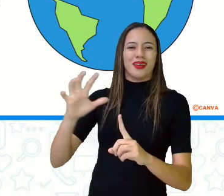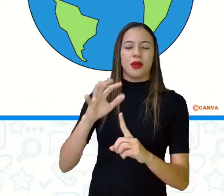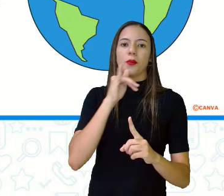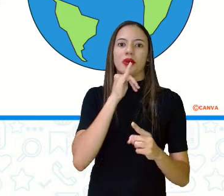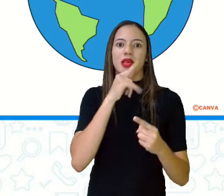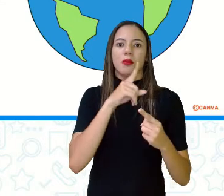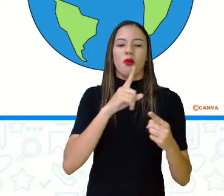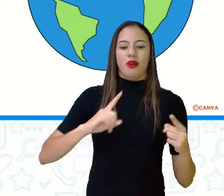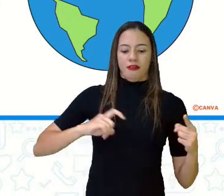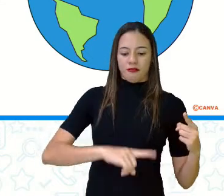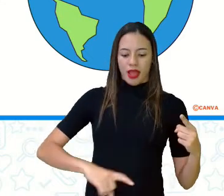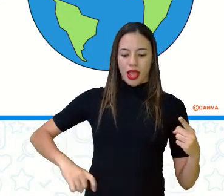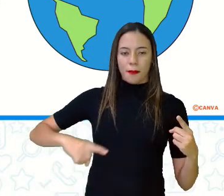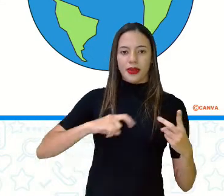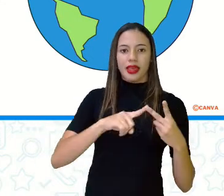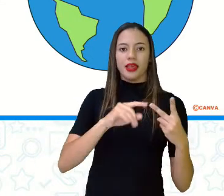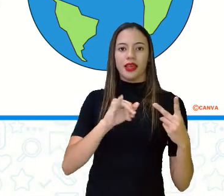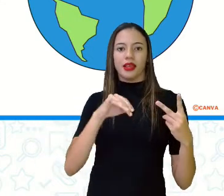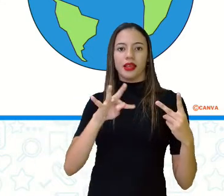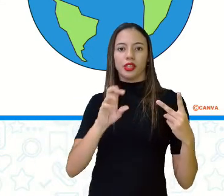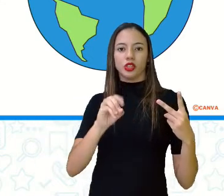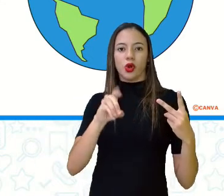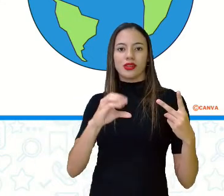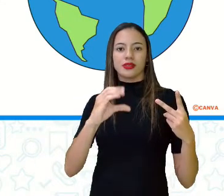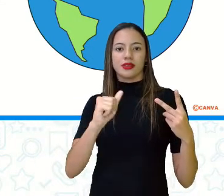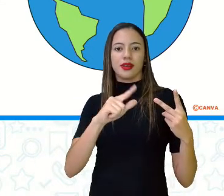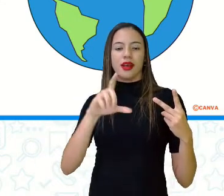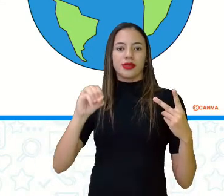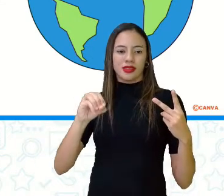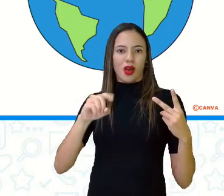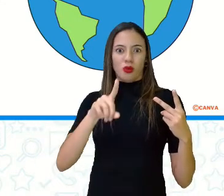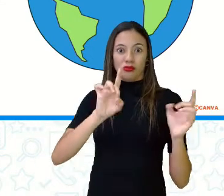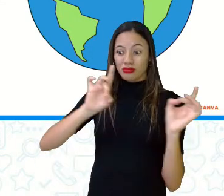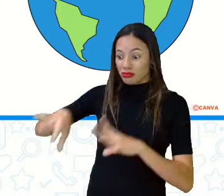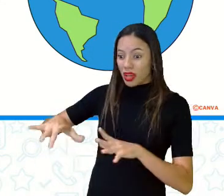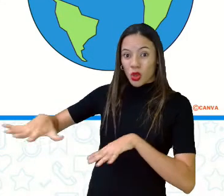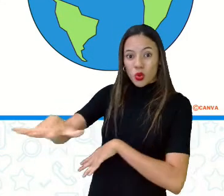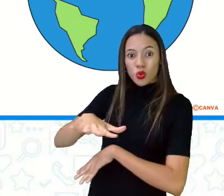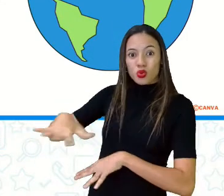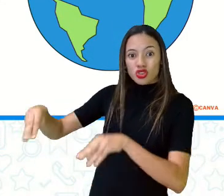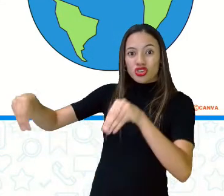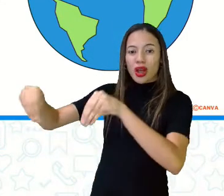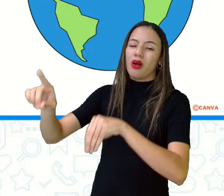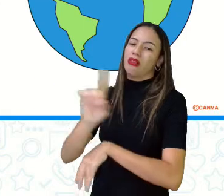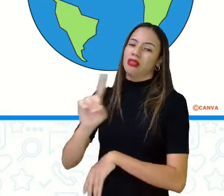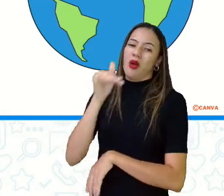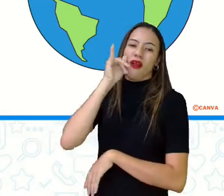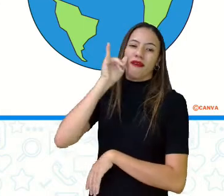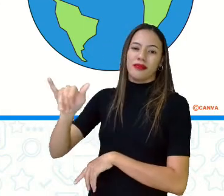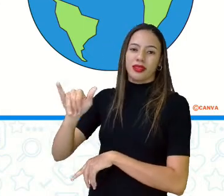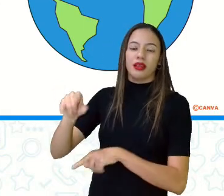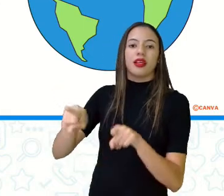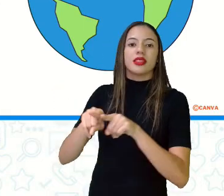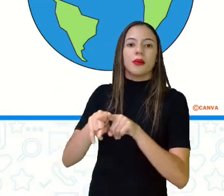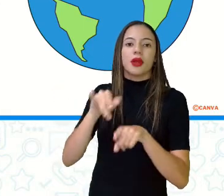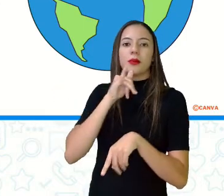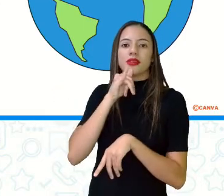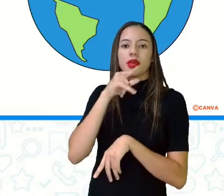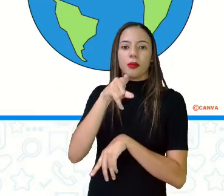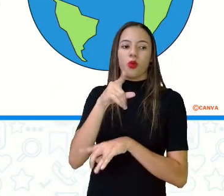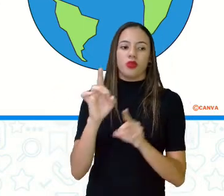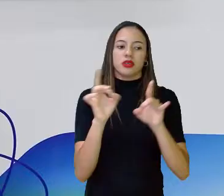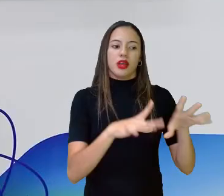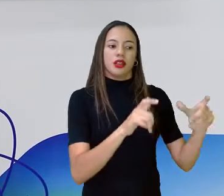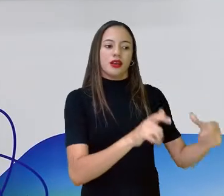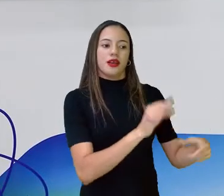verminoses, intoxicação. Não jogue no chão e procure alternativas para condicionar resíduos consumidos por você.